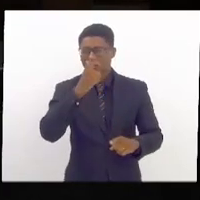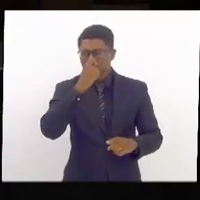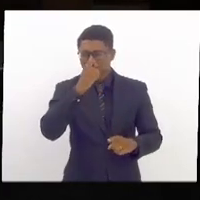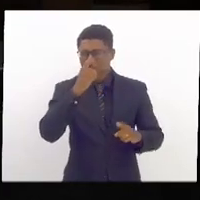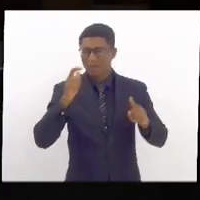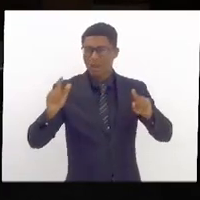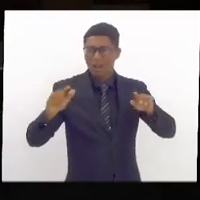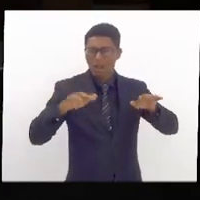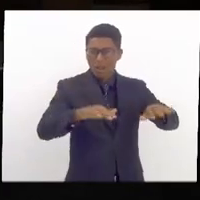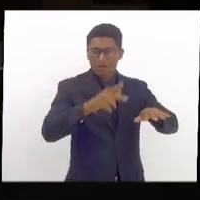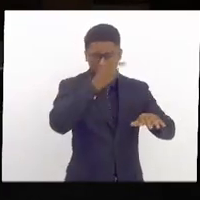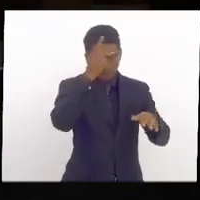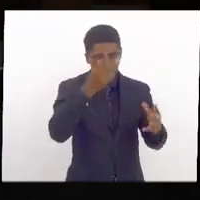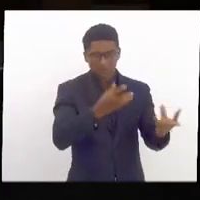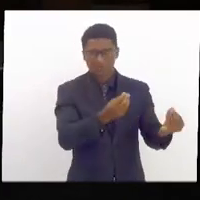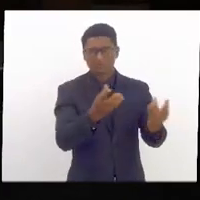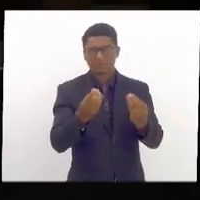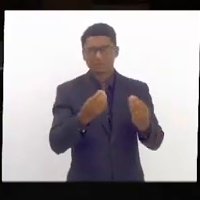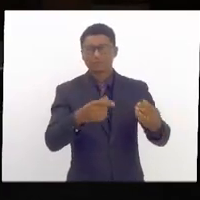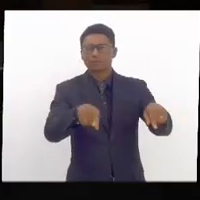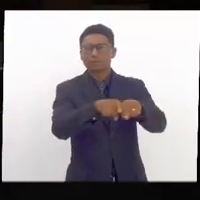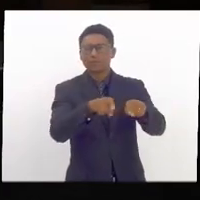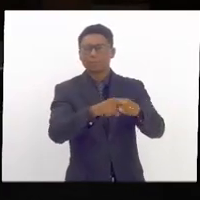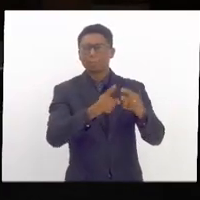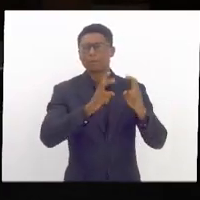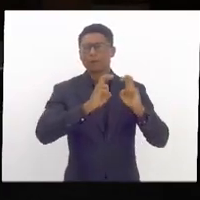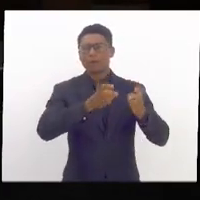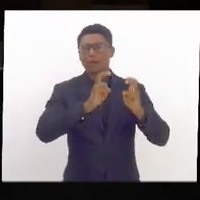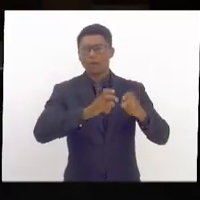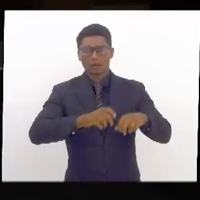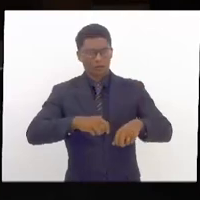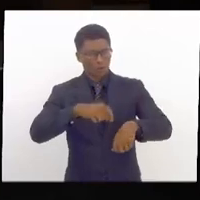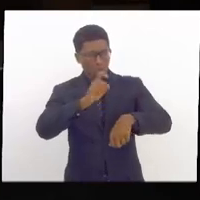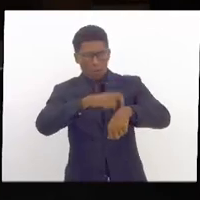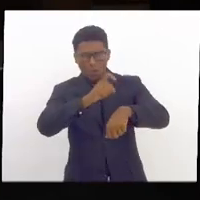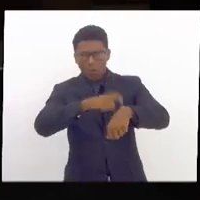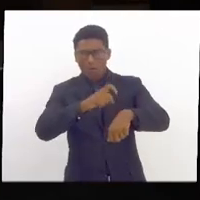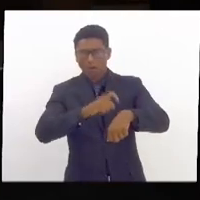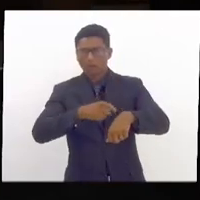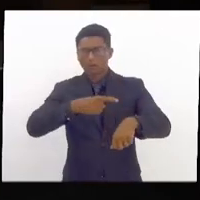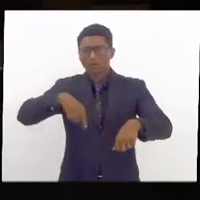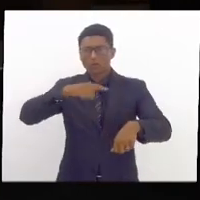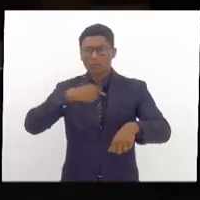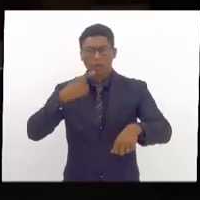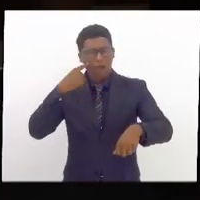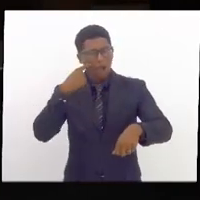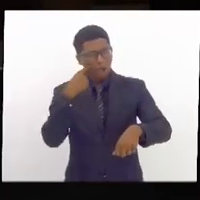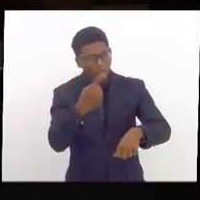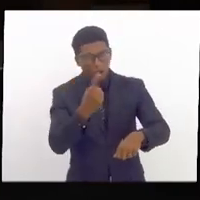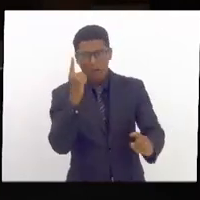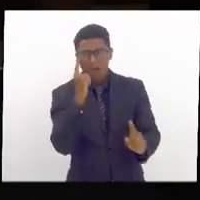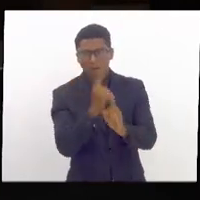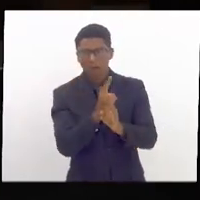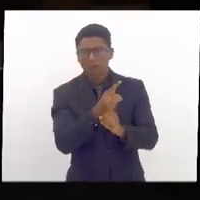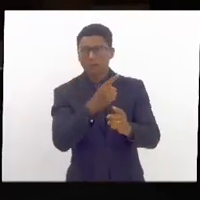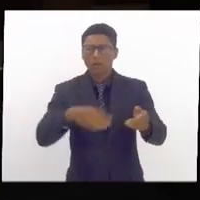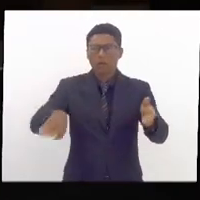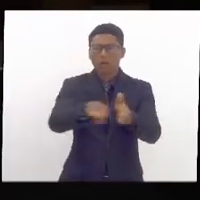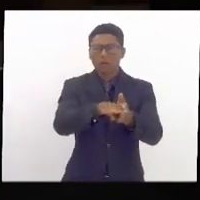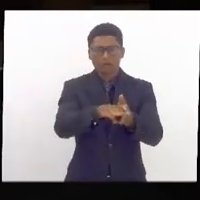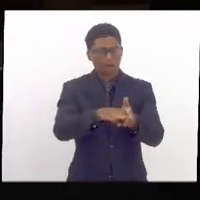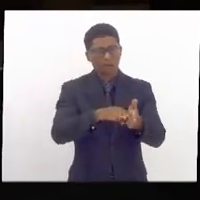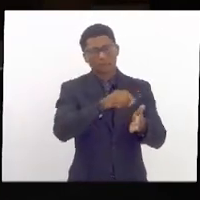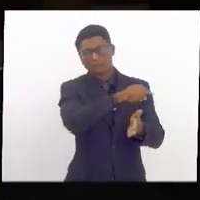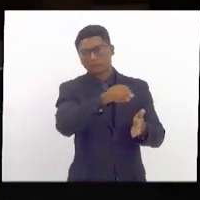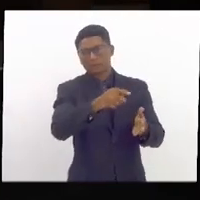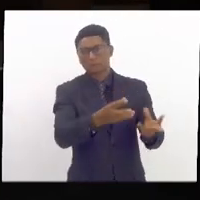deveria uma composição aguardar para outra chegar, nós vimos de perto a realidade que muitas dessas estações é feita